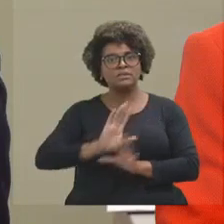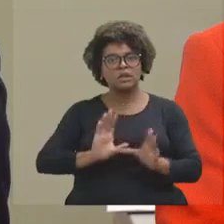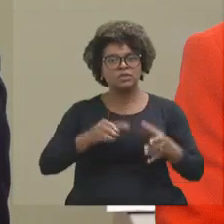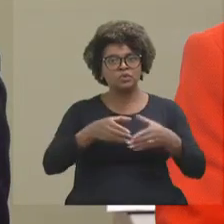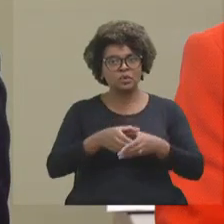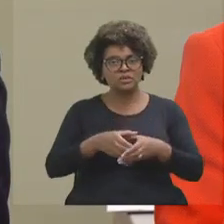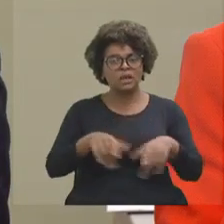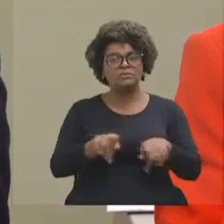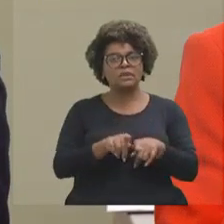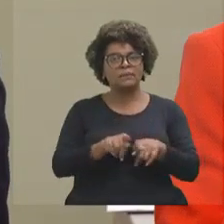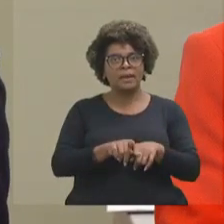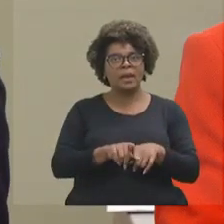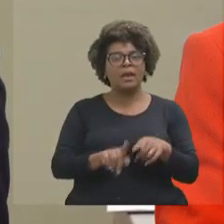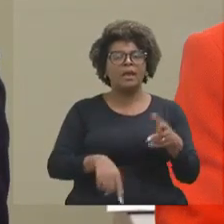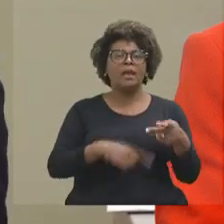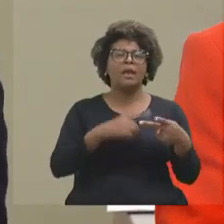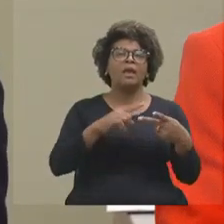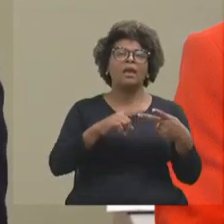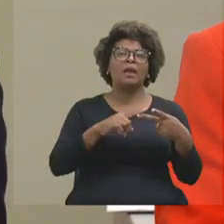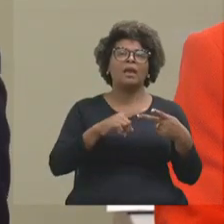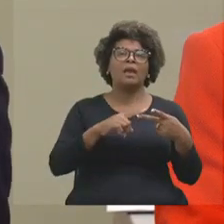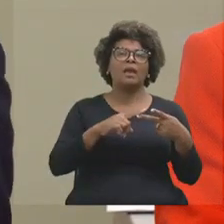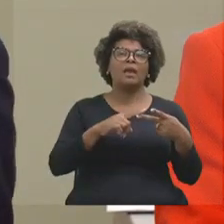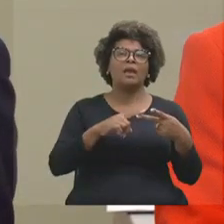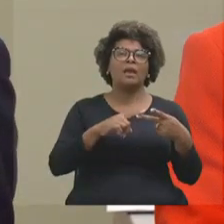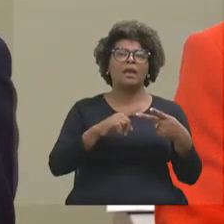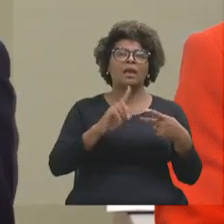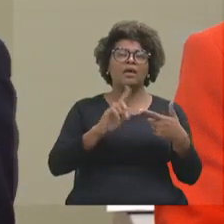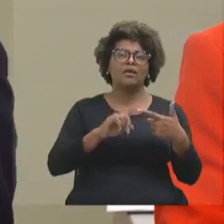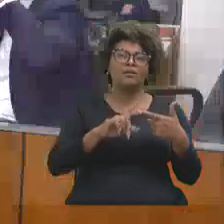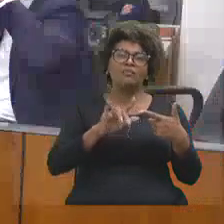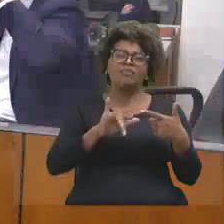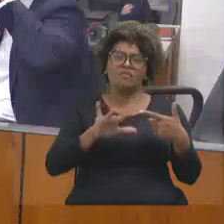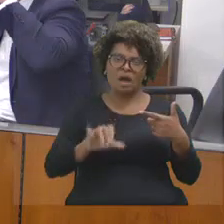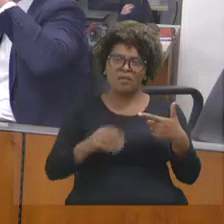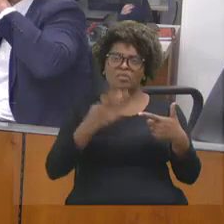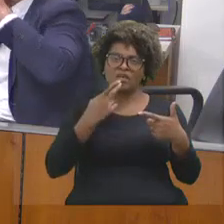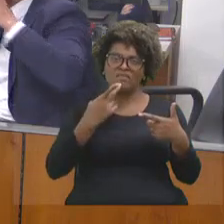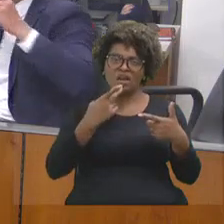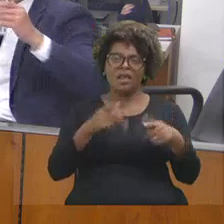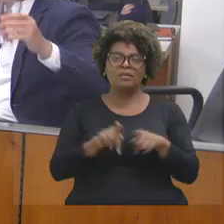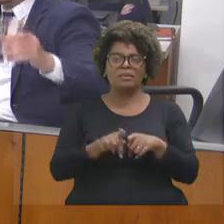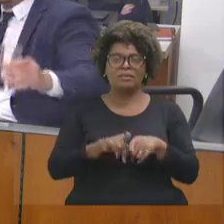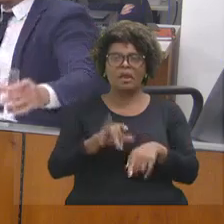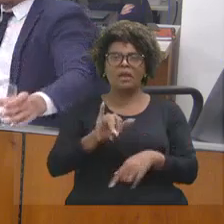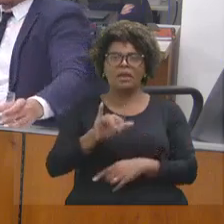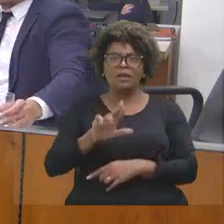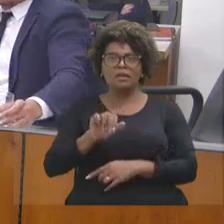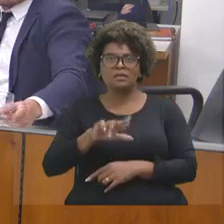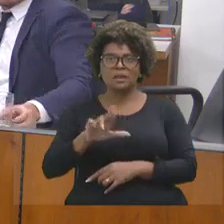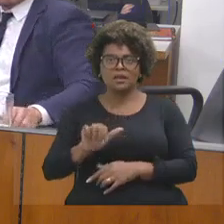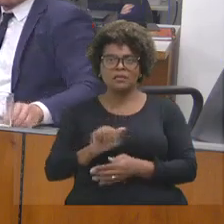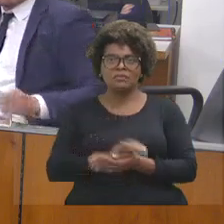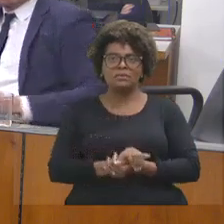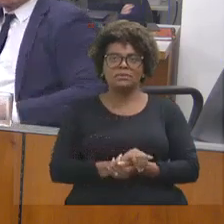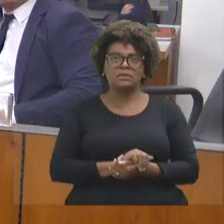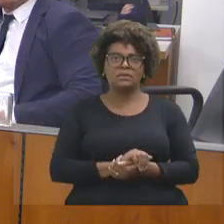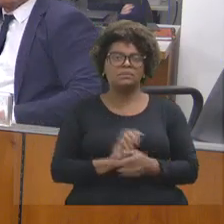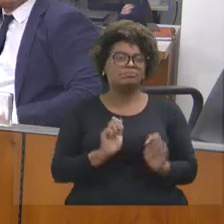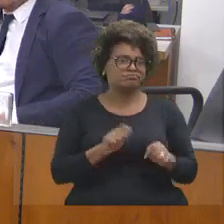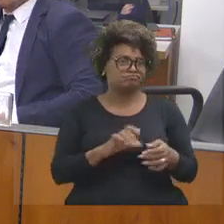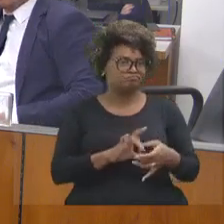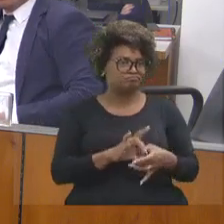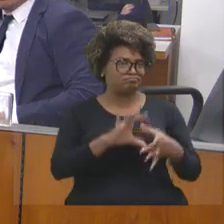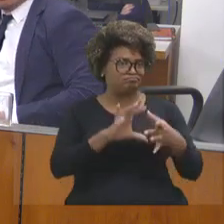Fábio também deve agora fazer alguma consideração sobre essa situação de Itaúna com a palavra o secretário fala só